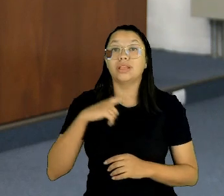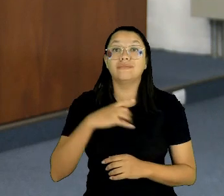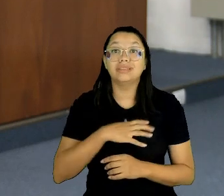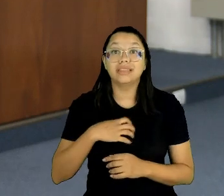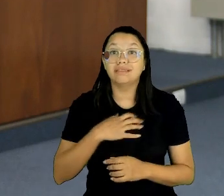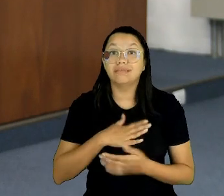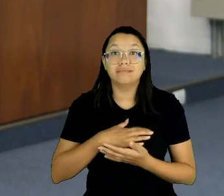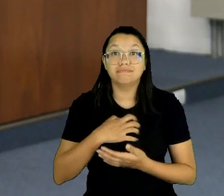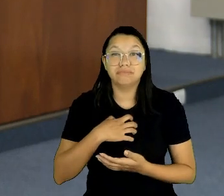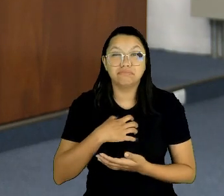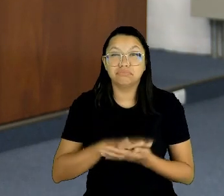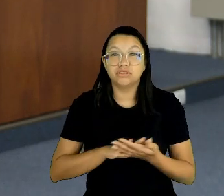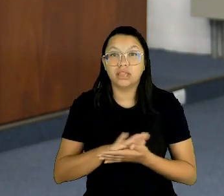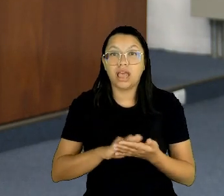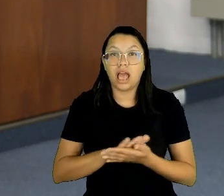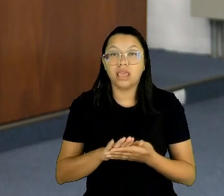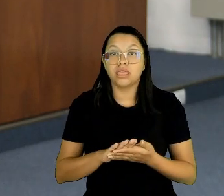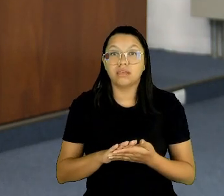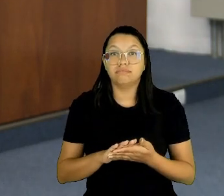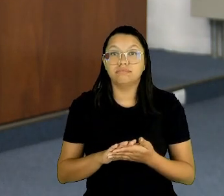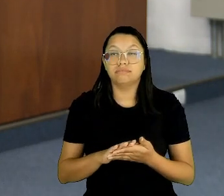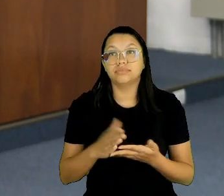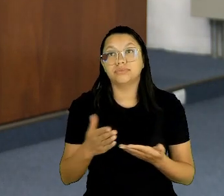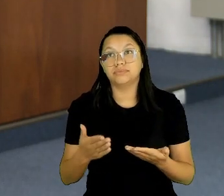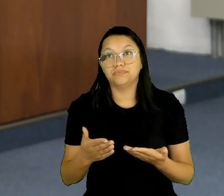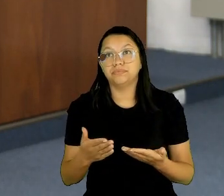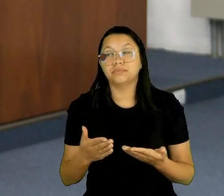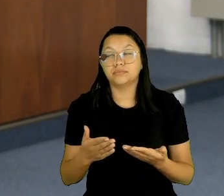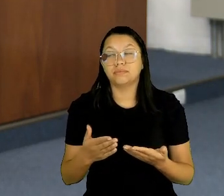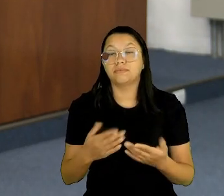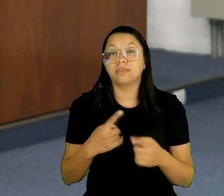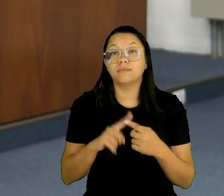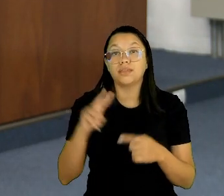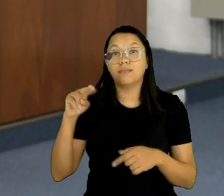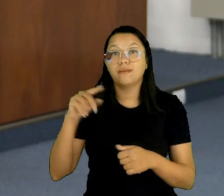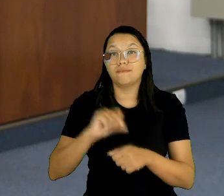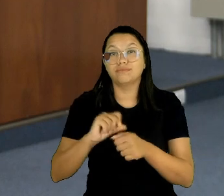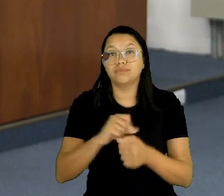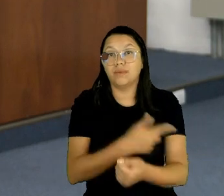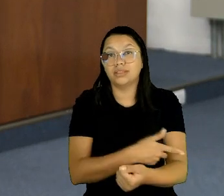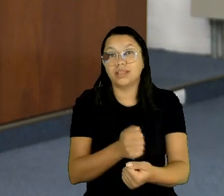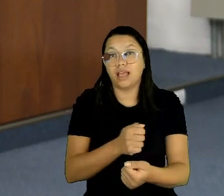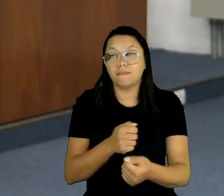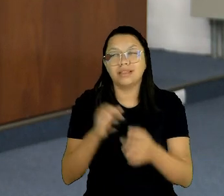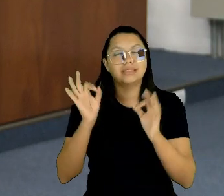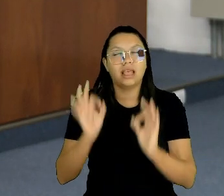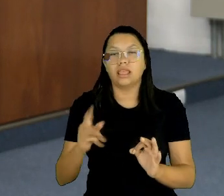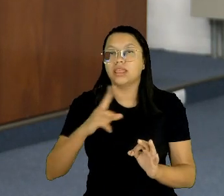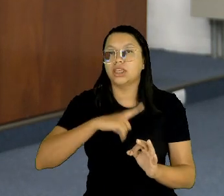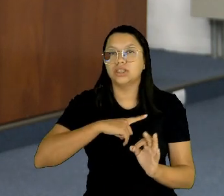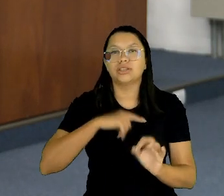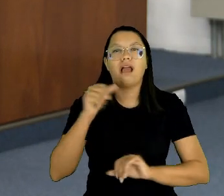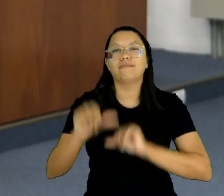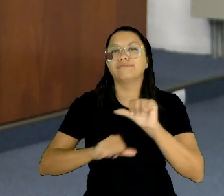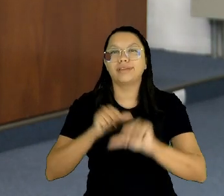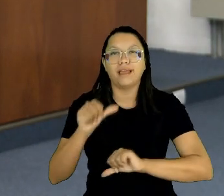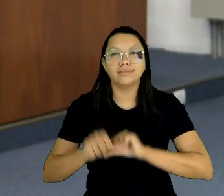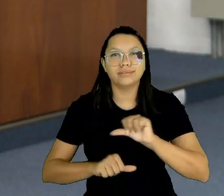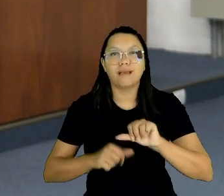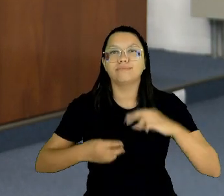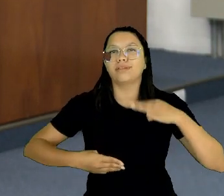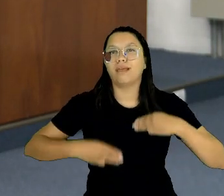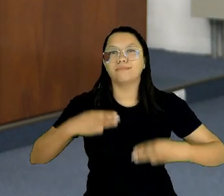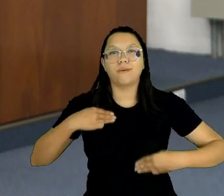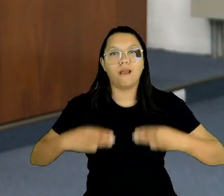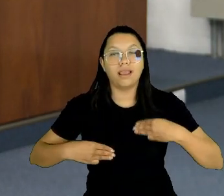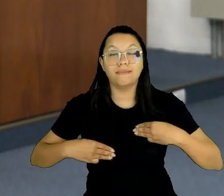nunca descobriu que tinha alguma alteração. Mas ele certamente já tinha ali alterações metabólicas ou uma placa de gordura na artéria